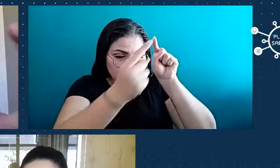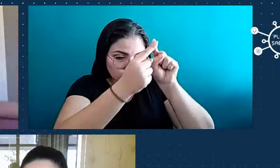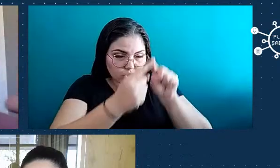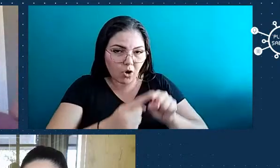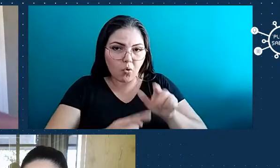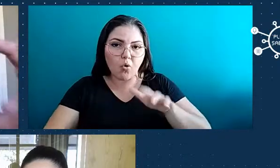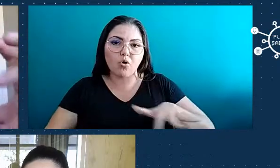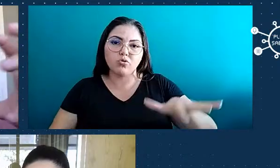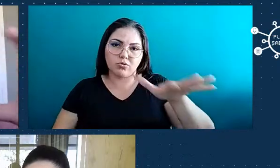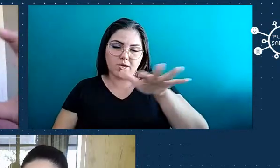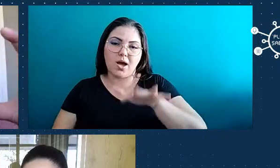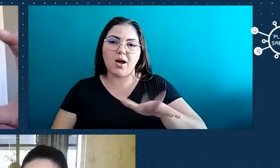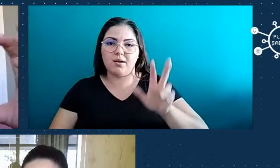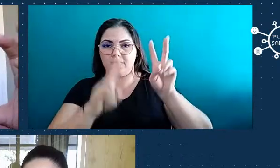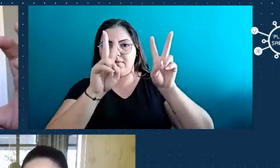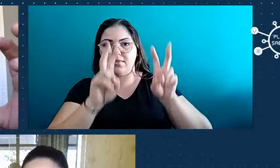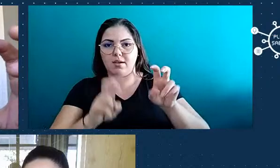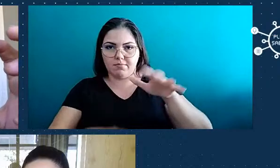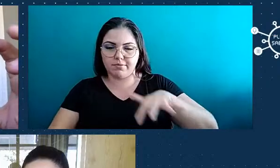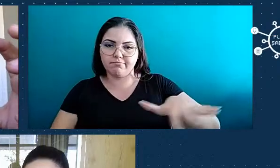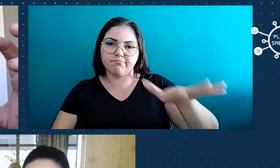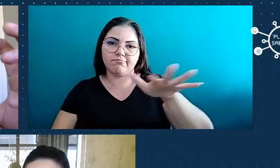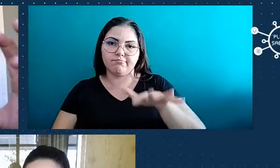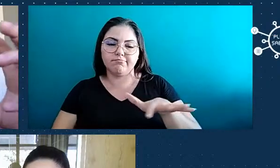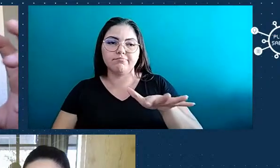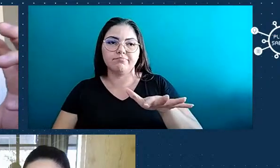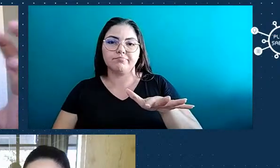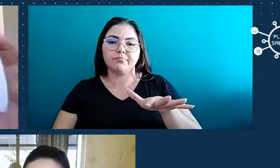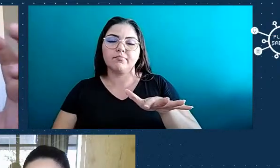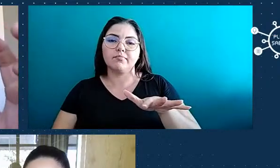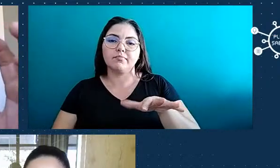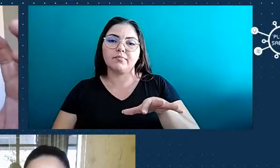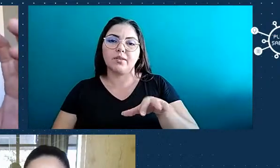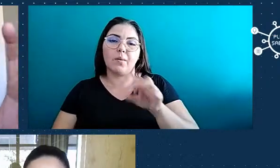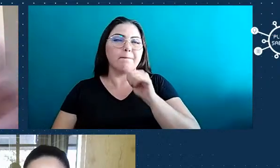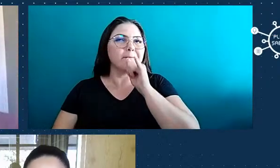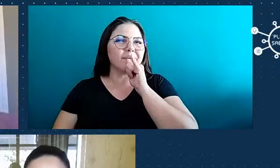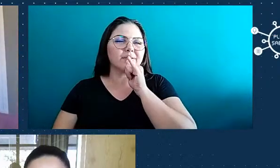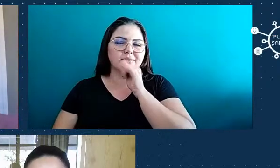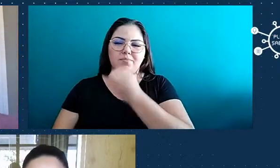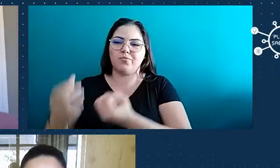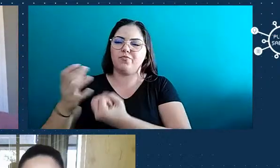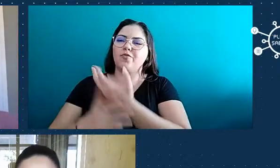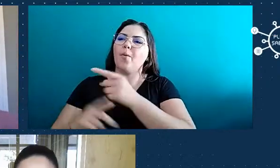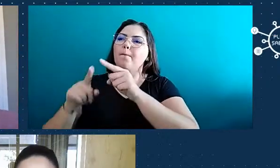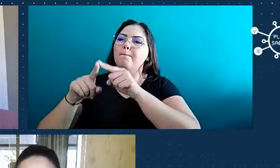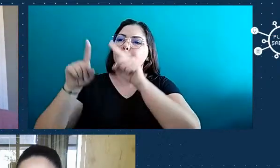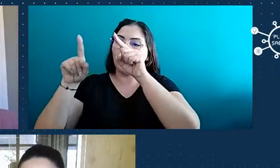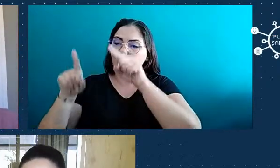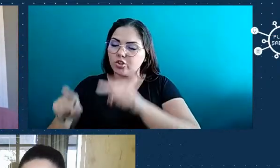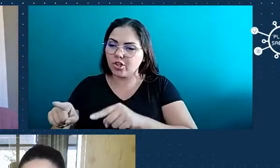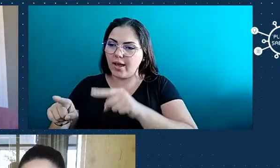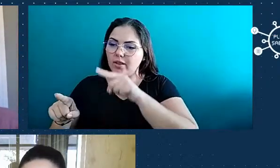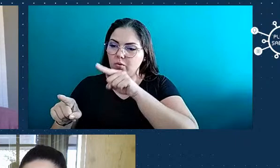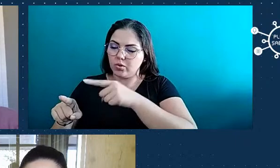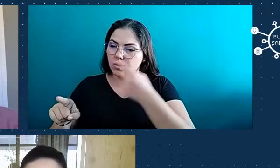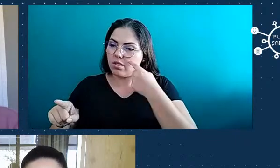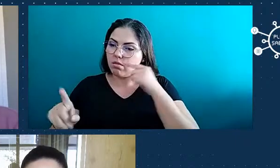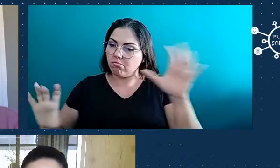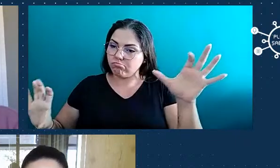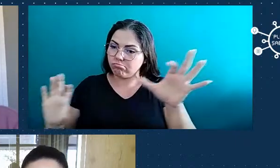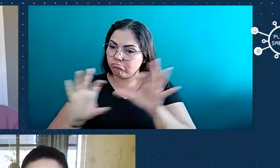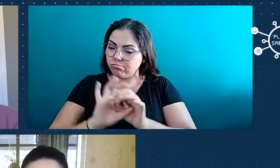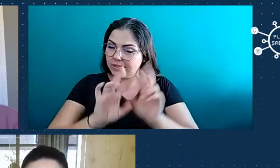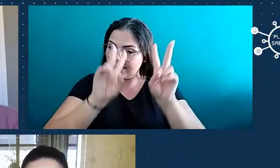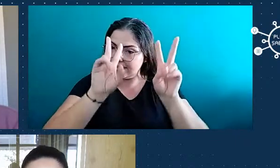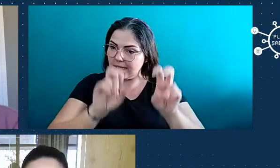Ela é um eixo temático, né? Então, assim, se o seu projeto tem uma ligação com um determinado